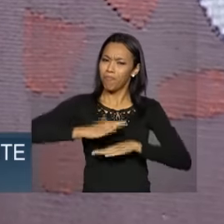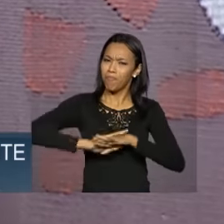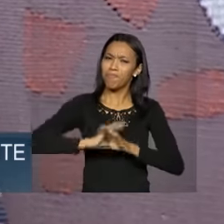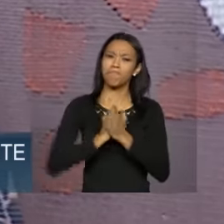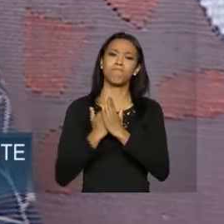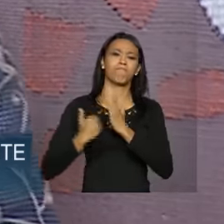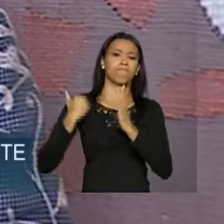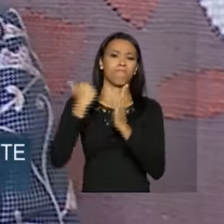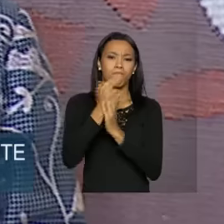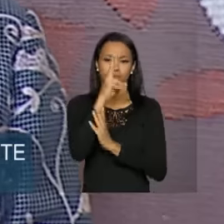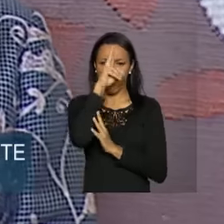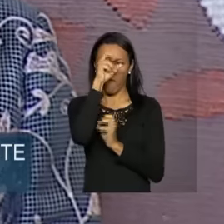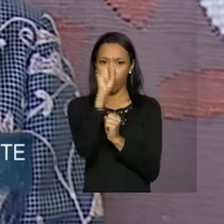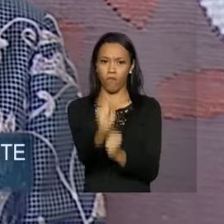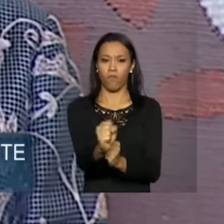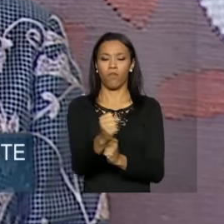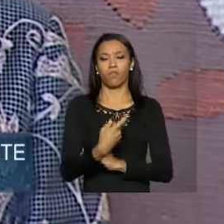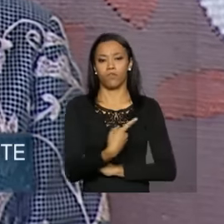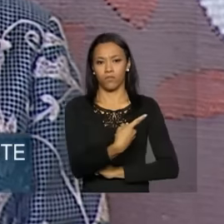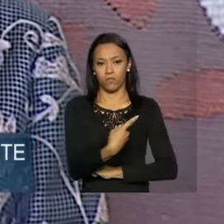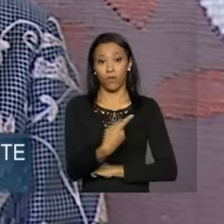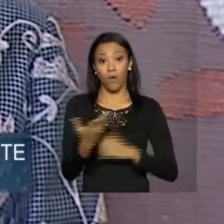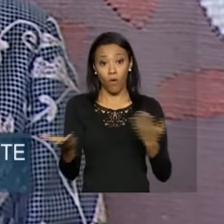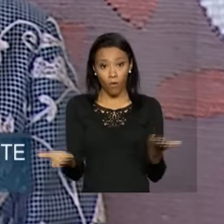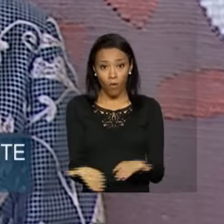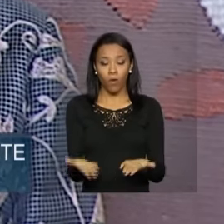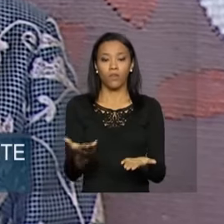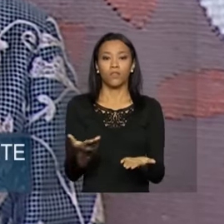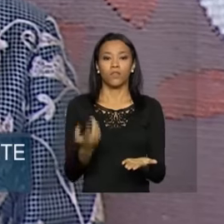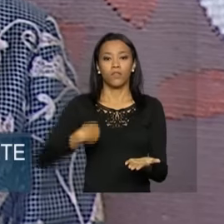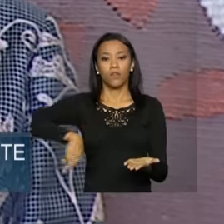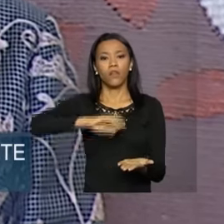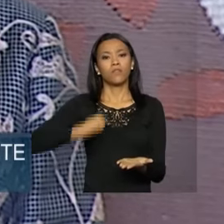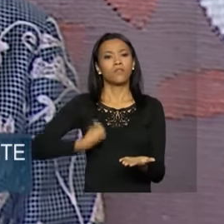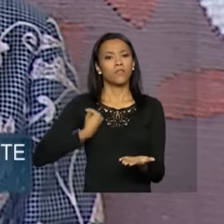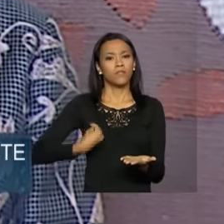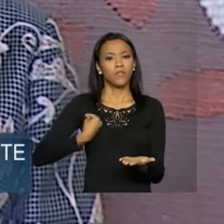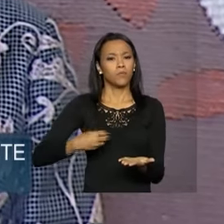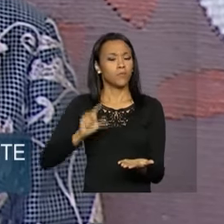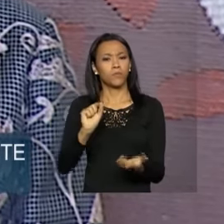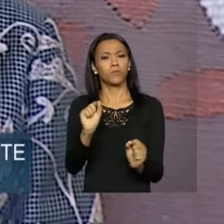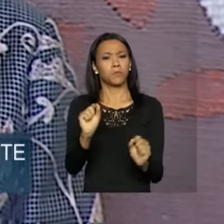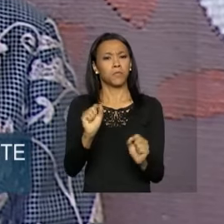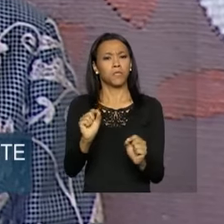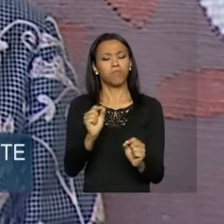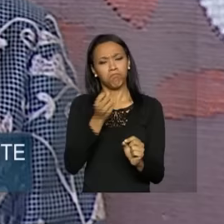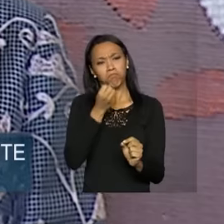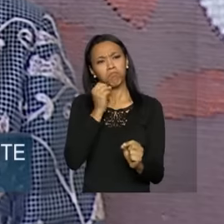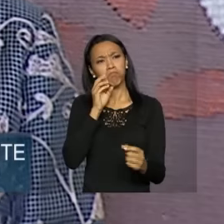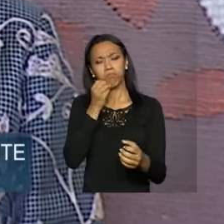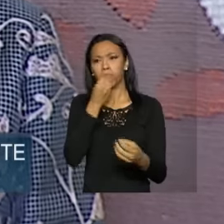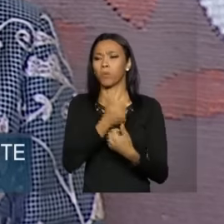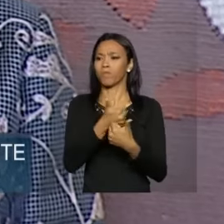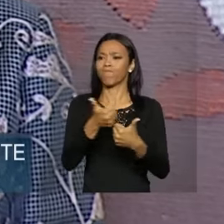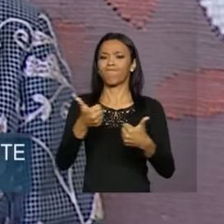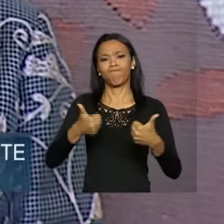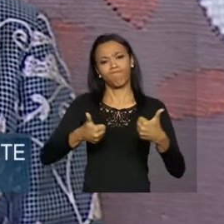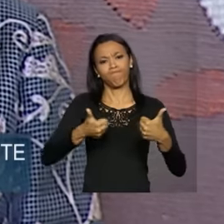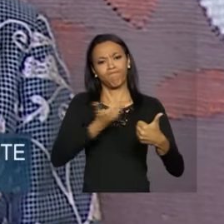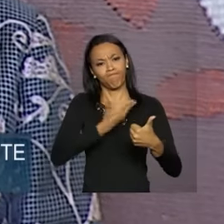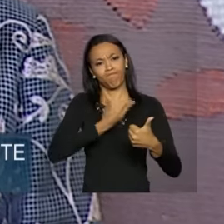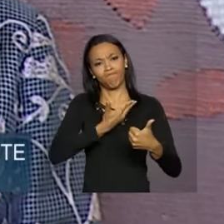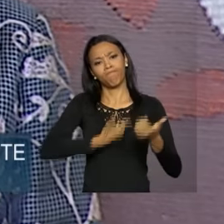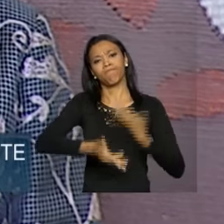fortes. Hoje, vivemos um momento particularmente positivo nas relações